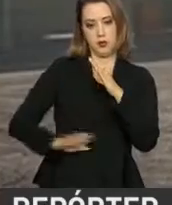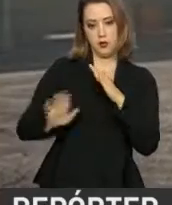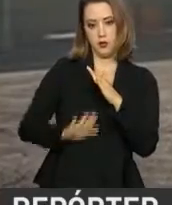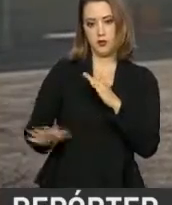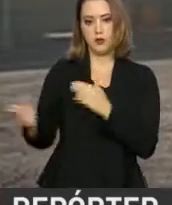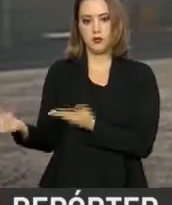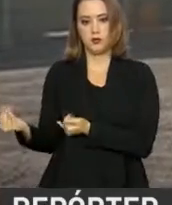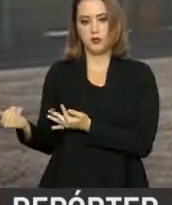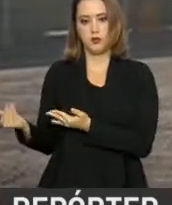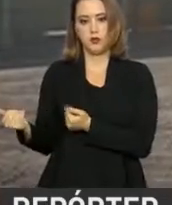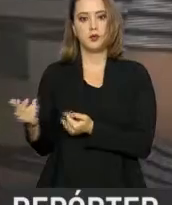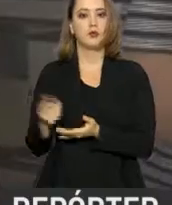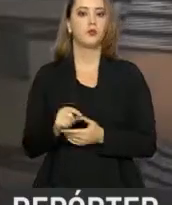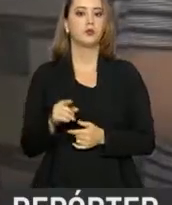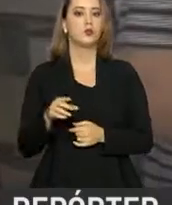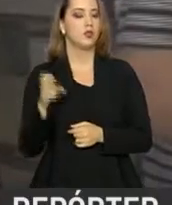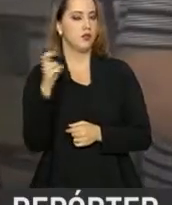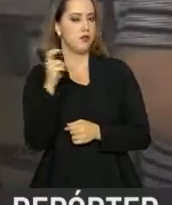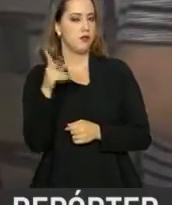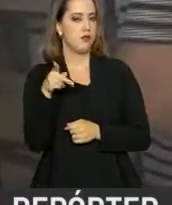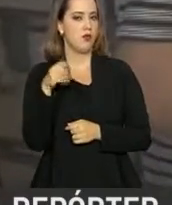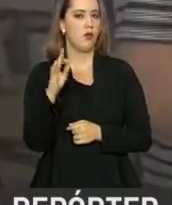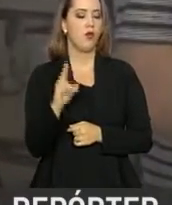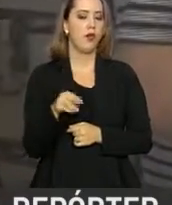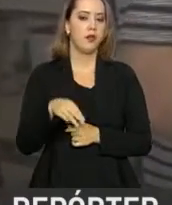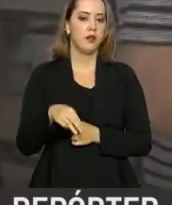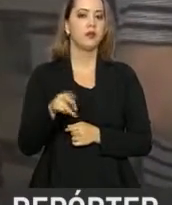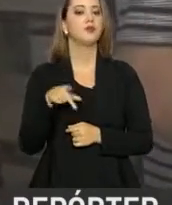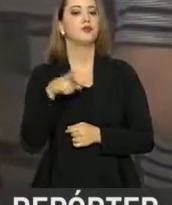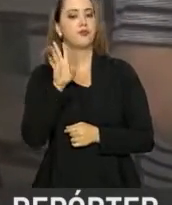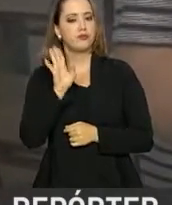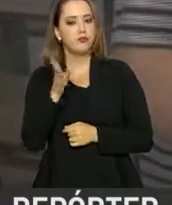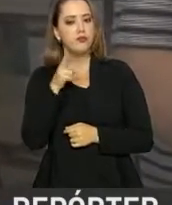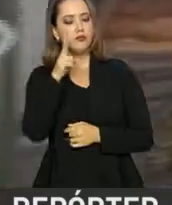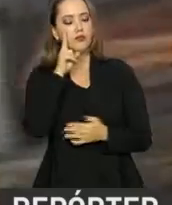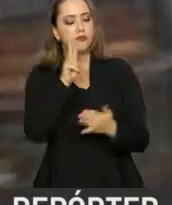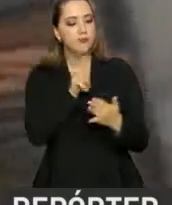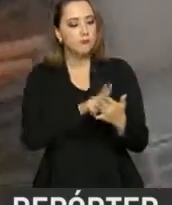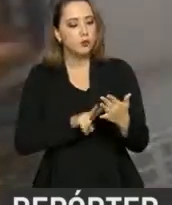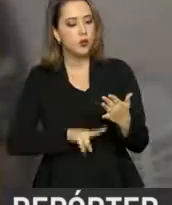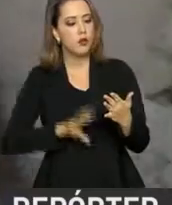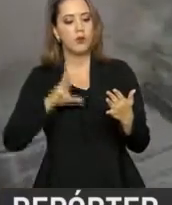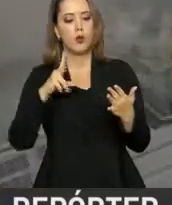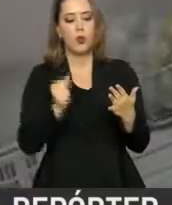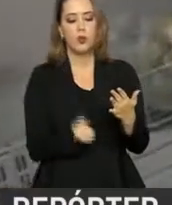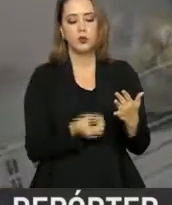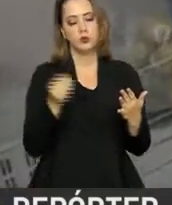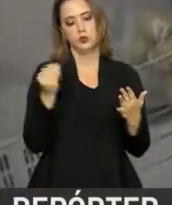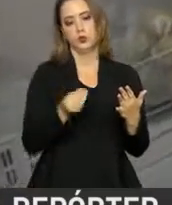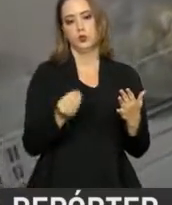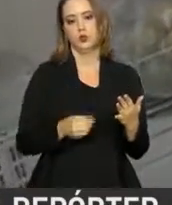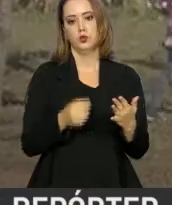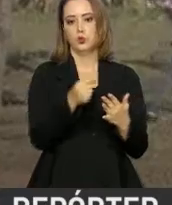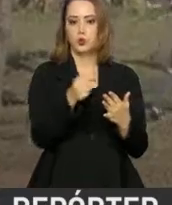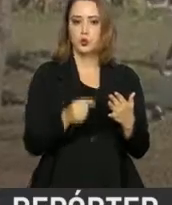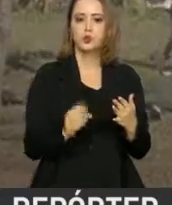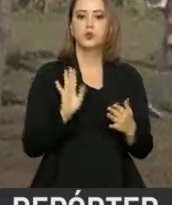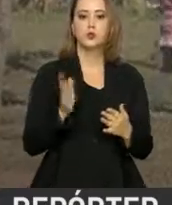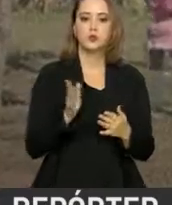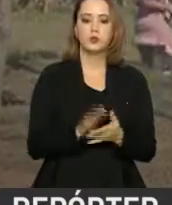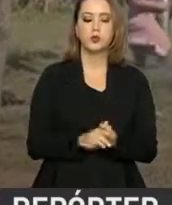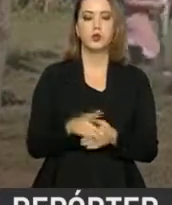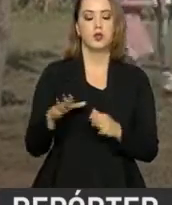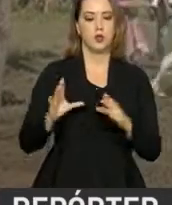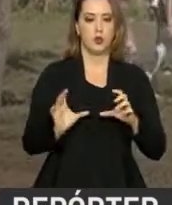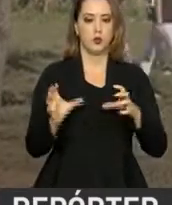de mais ou menos cinco quilômetros a equipe confere a lista de produtos e guarda tudo no lugar correto o centro oferece